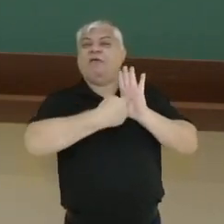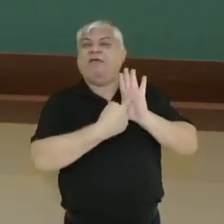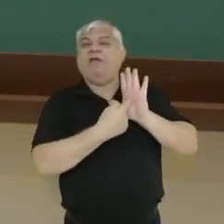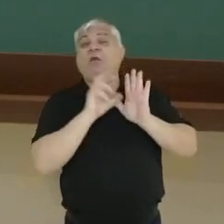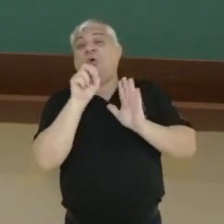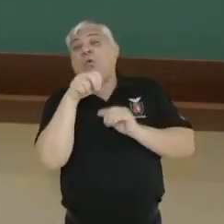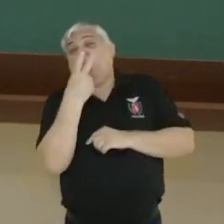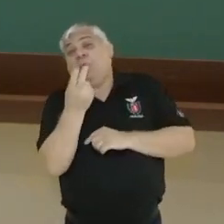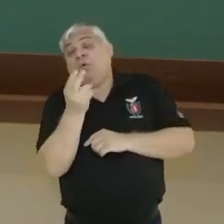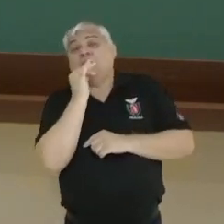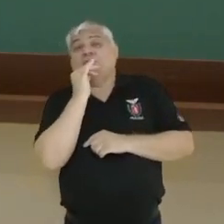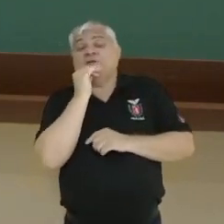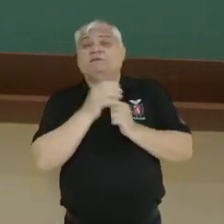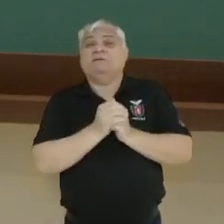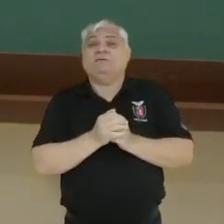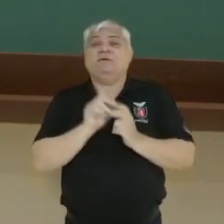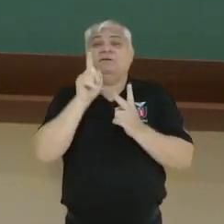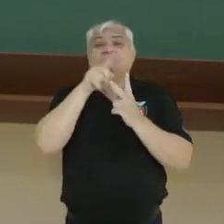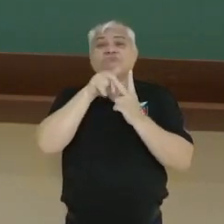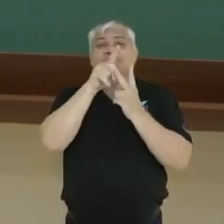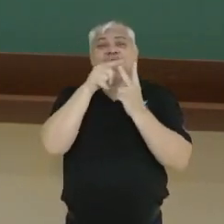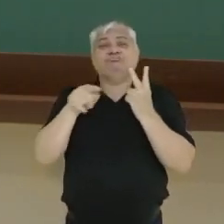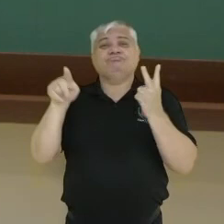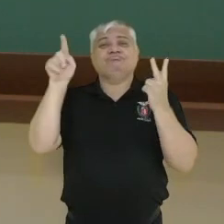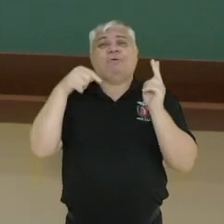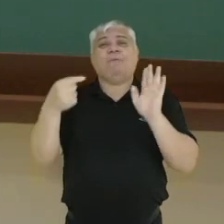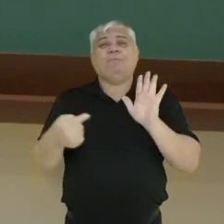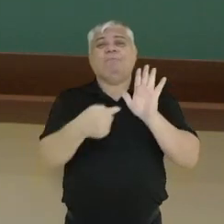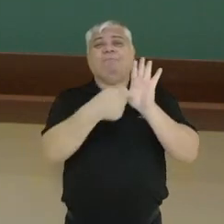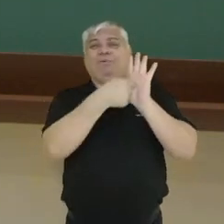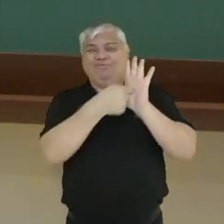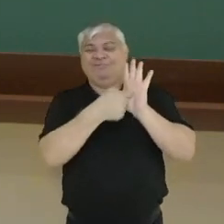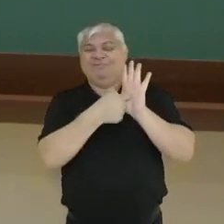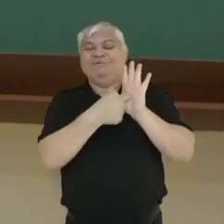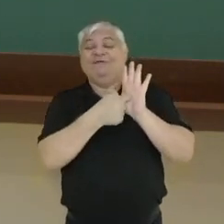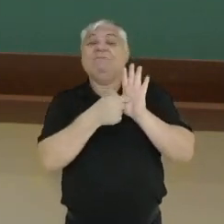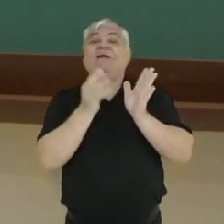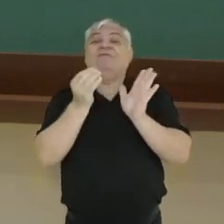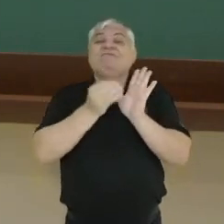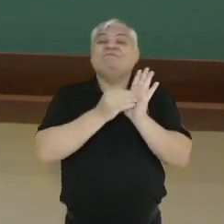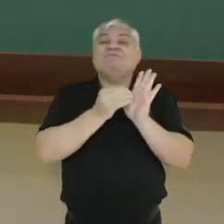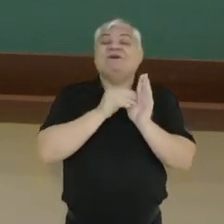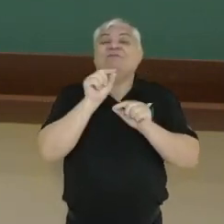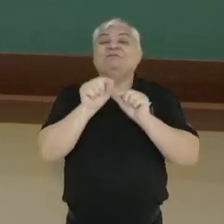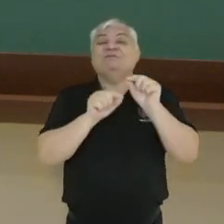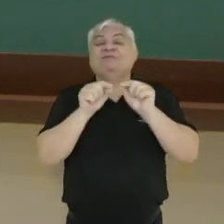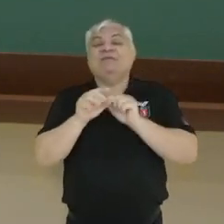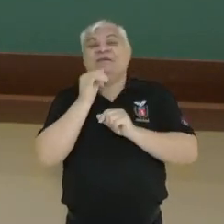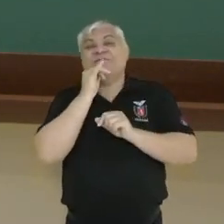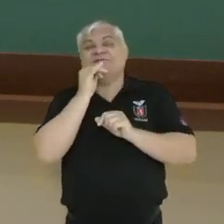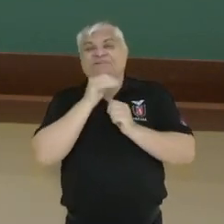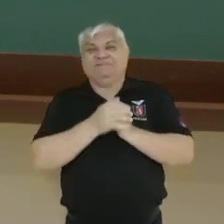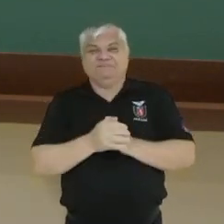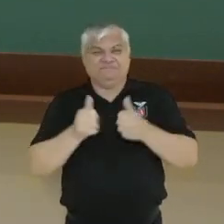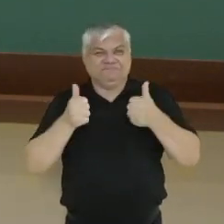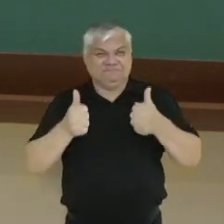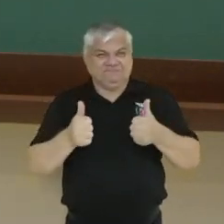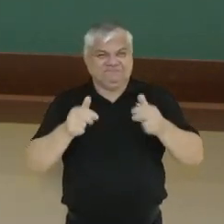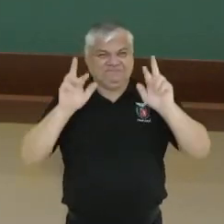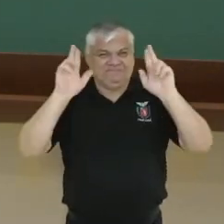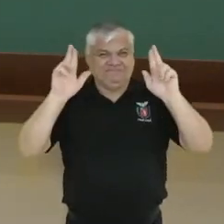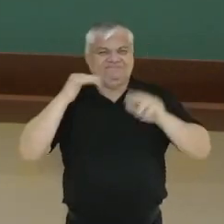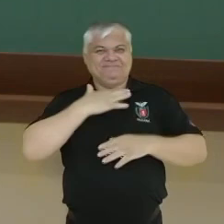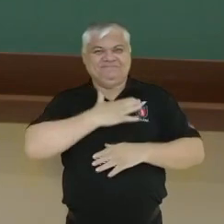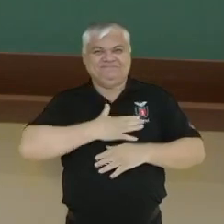como nessa última aplicação, a gente tinha um ponto pertencente à circunferência, mas não tínhamos, por exemplo, a ordenada. Espero que vocês